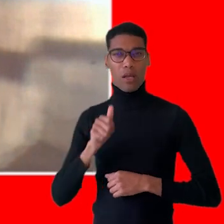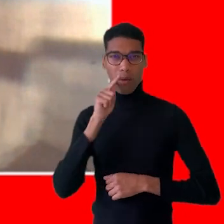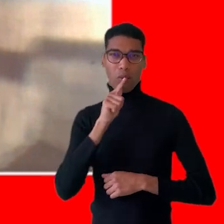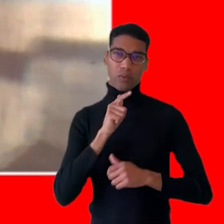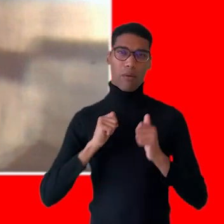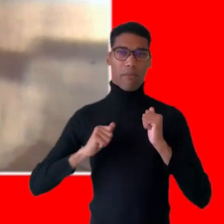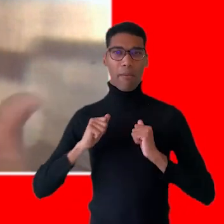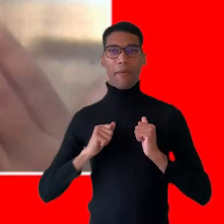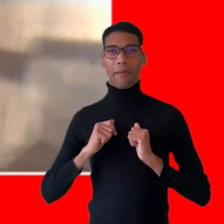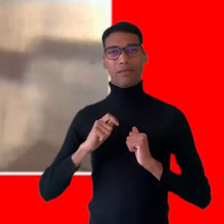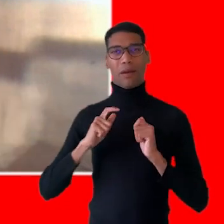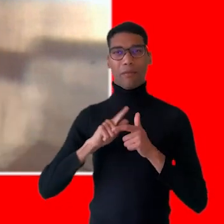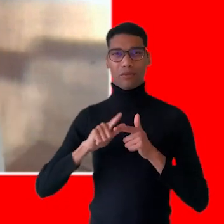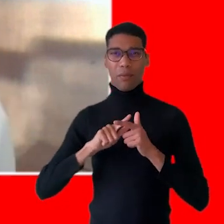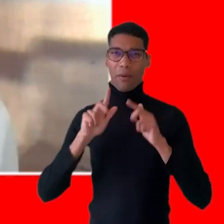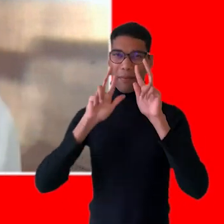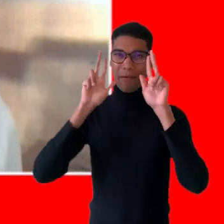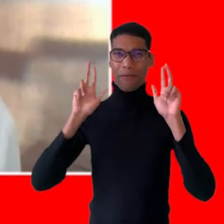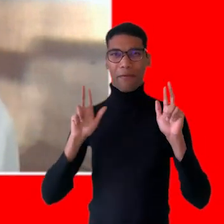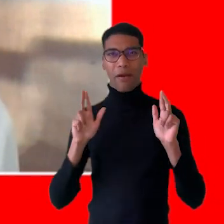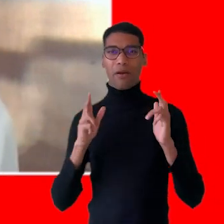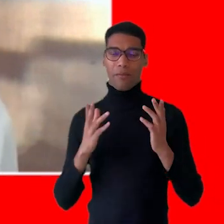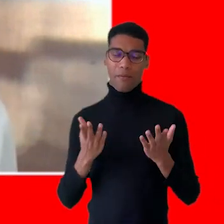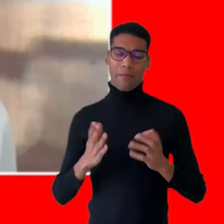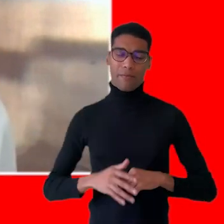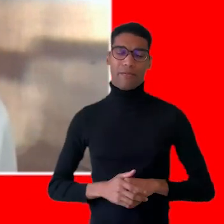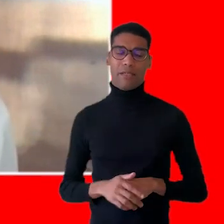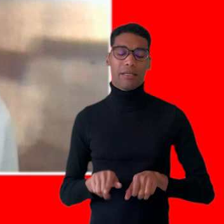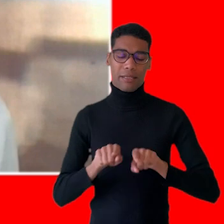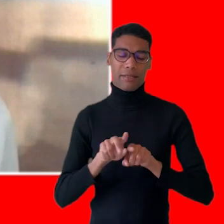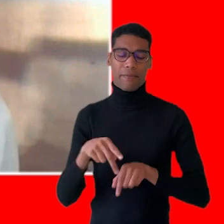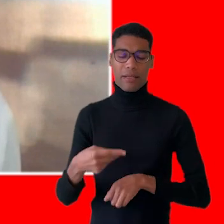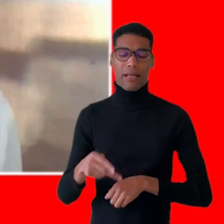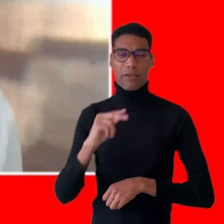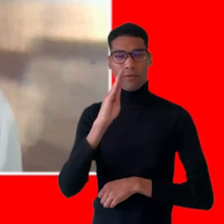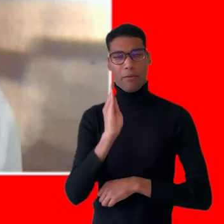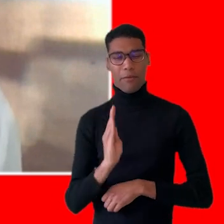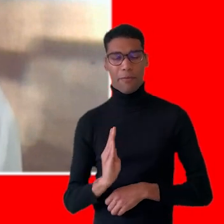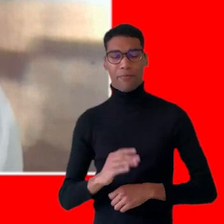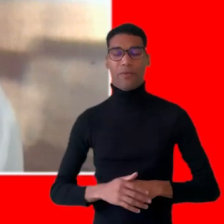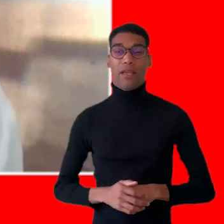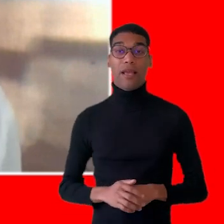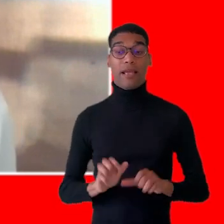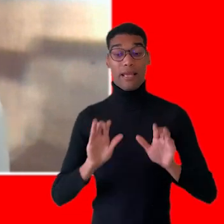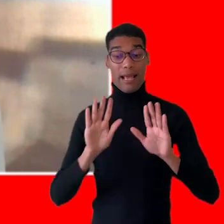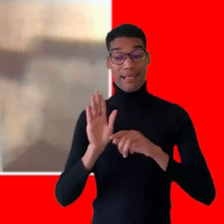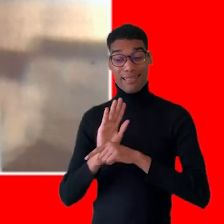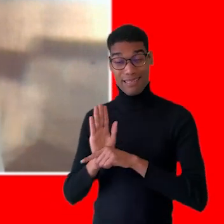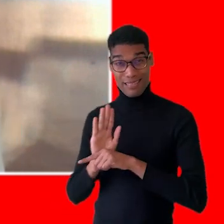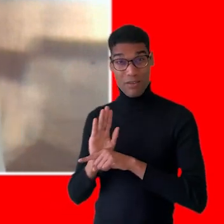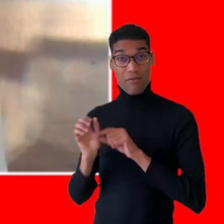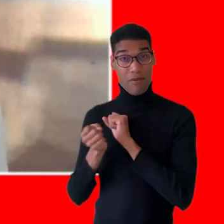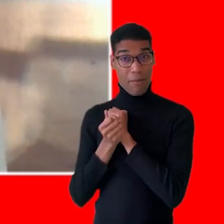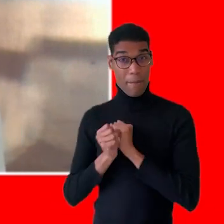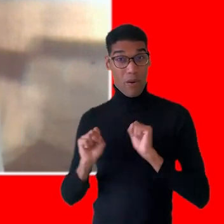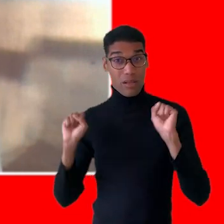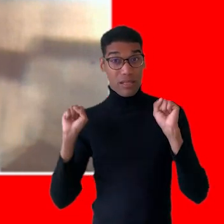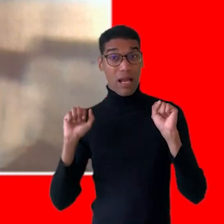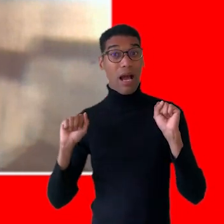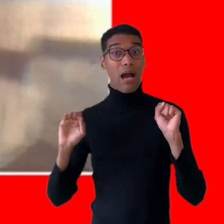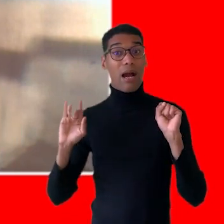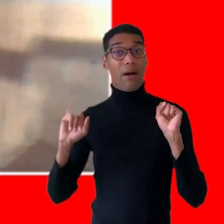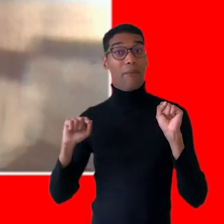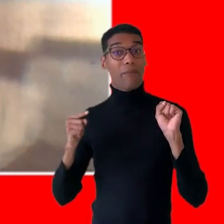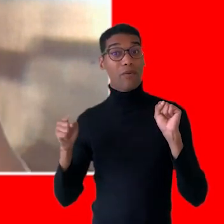também da questão racial, mas também do próprio Brasil. E nesse filme Abolição, que é